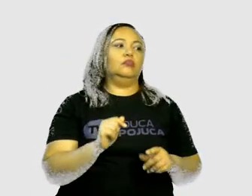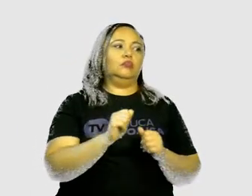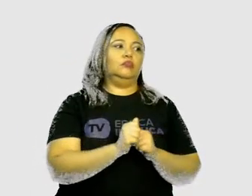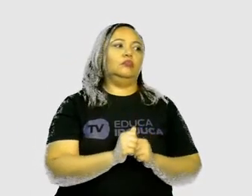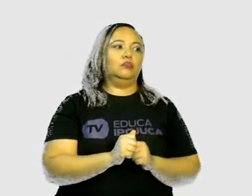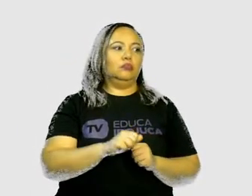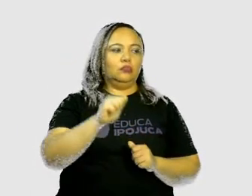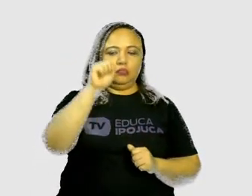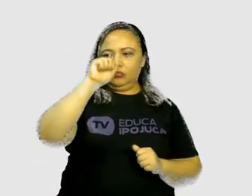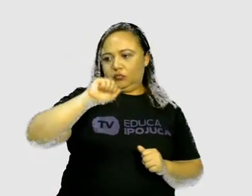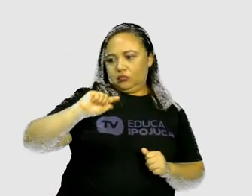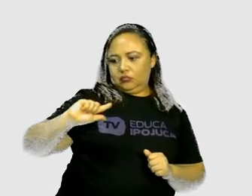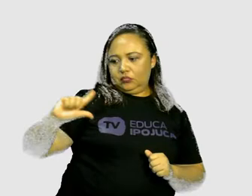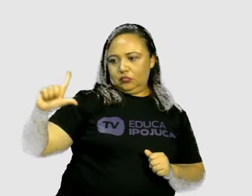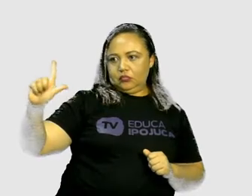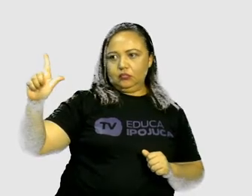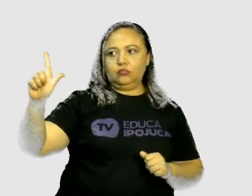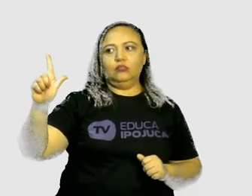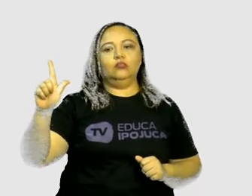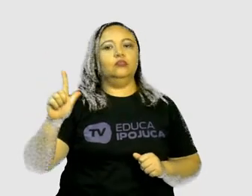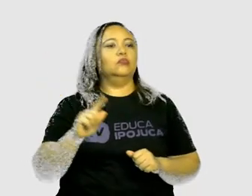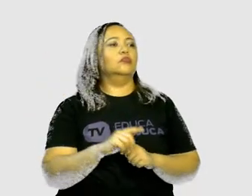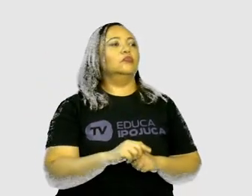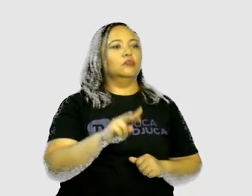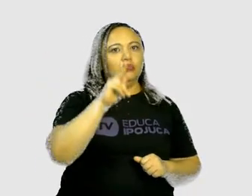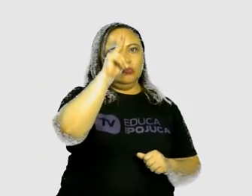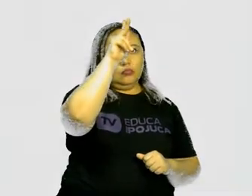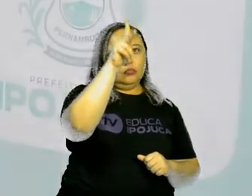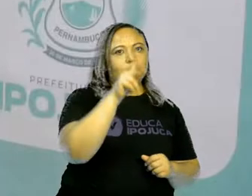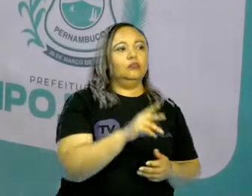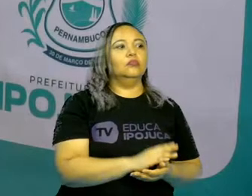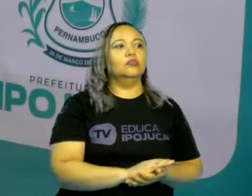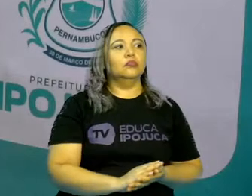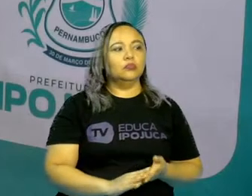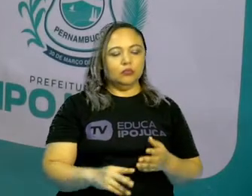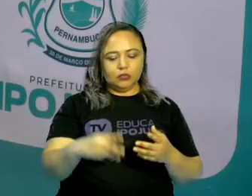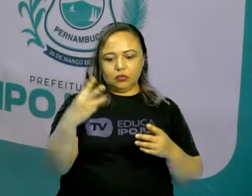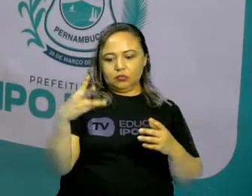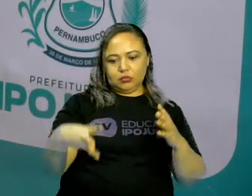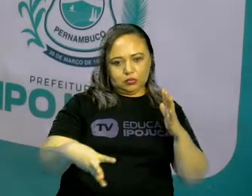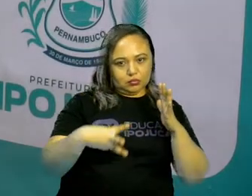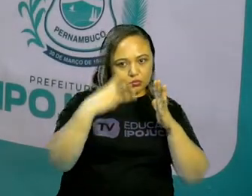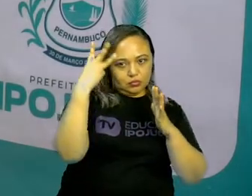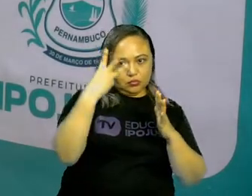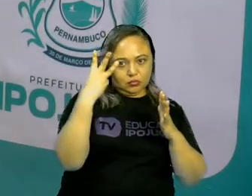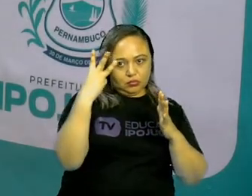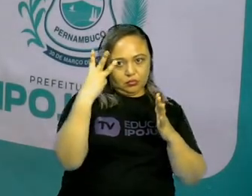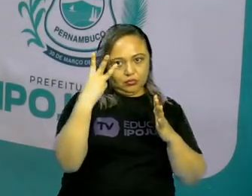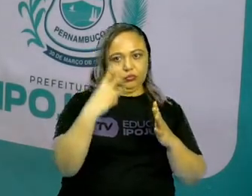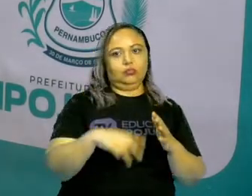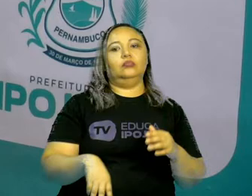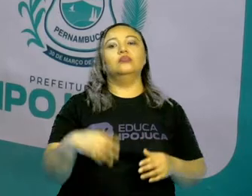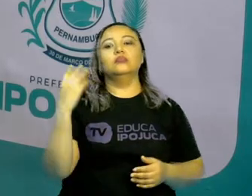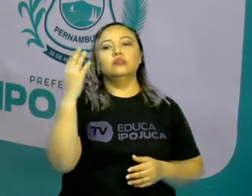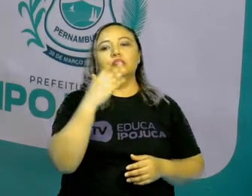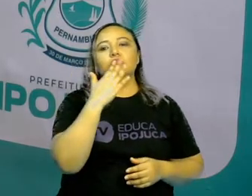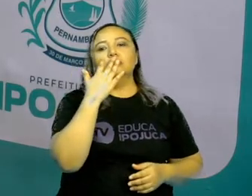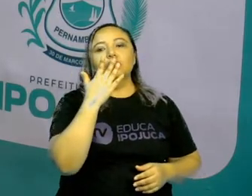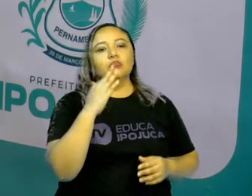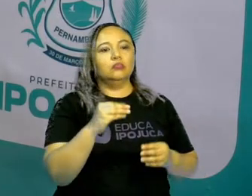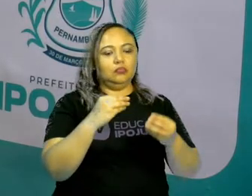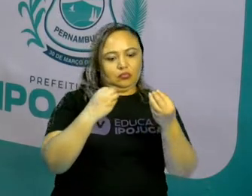arroxeado. E então, nós formamos as cores terciárias, juntei lá, ó, as cores